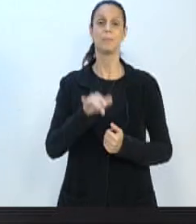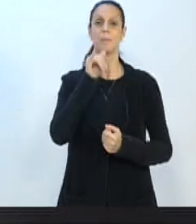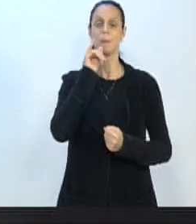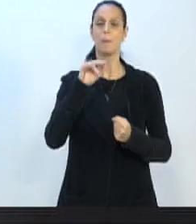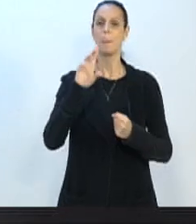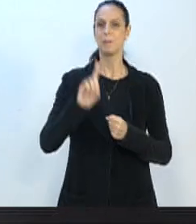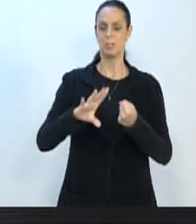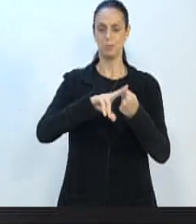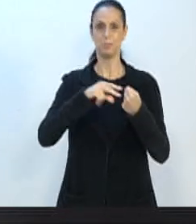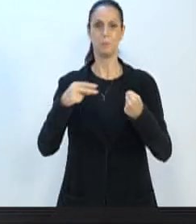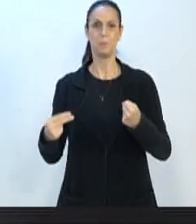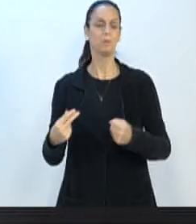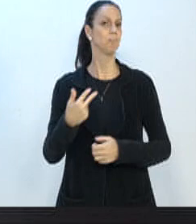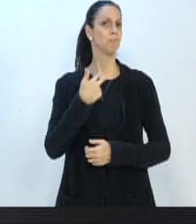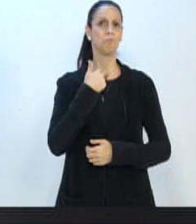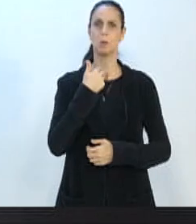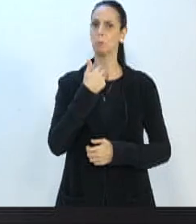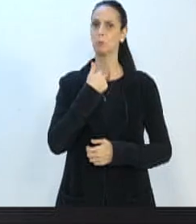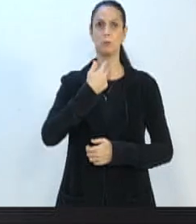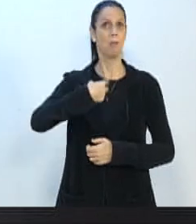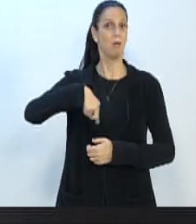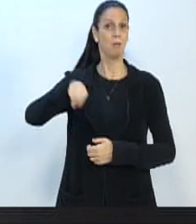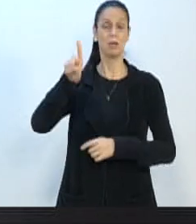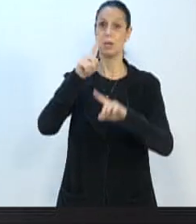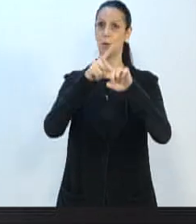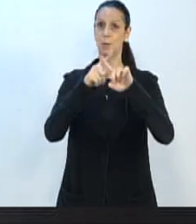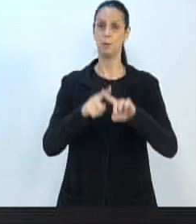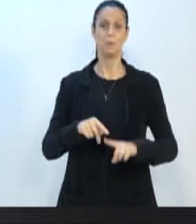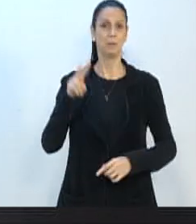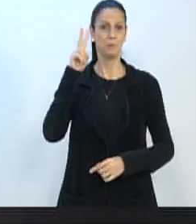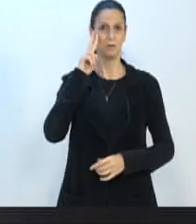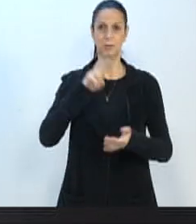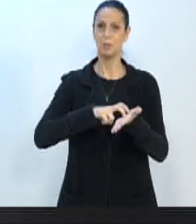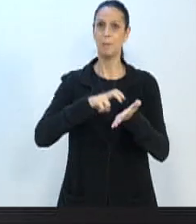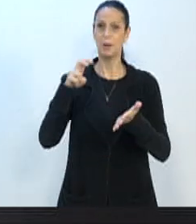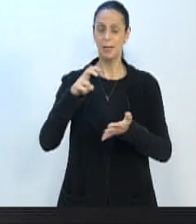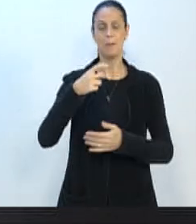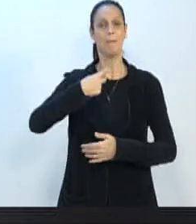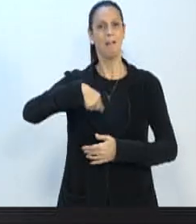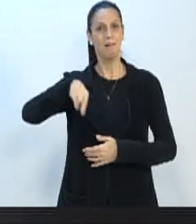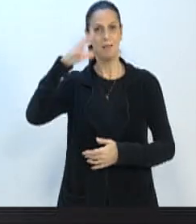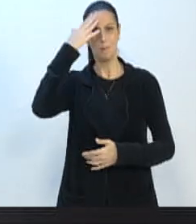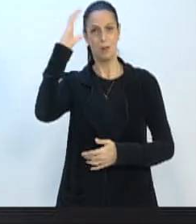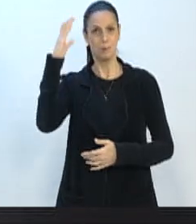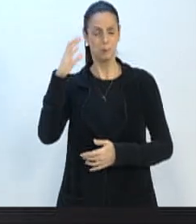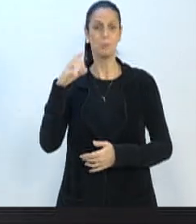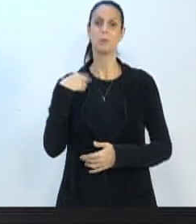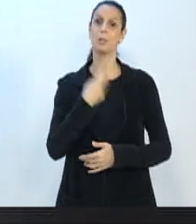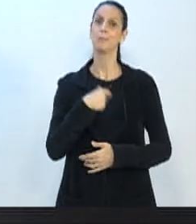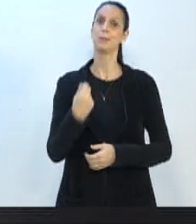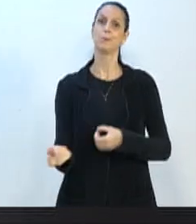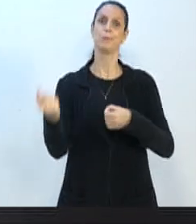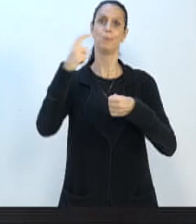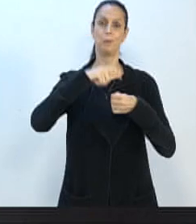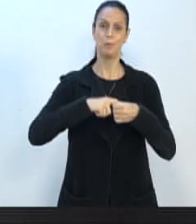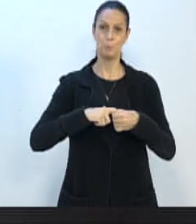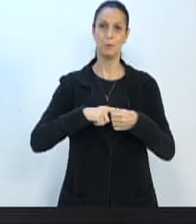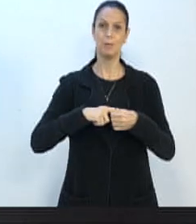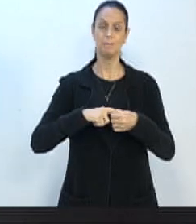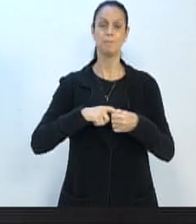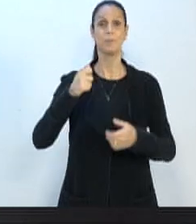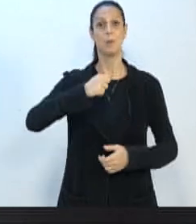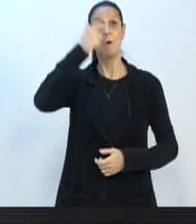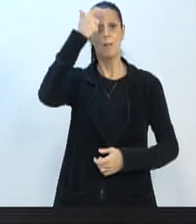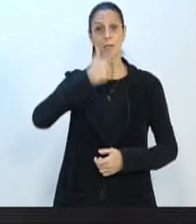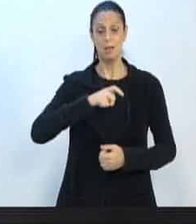sem poder embarcar para uma competição segunda de manhã para Curitiba Tivemos que retornar e os nós para